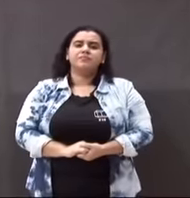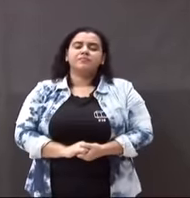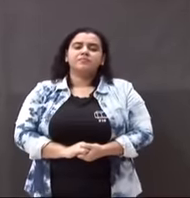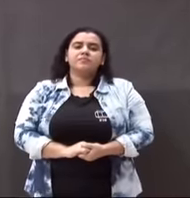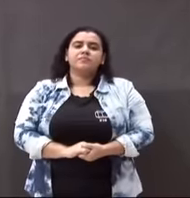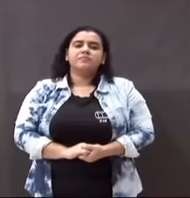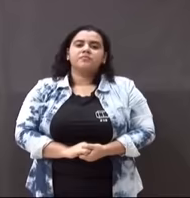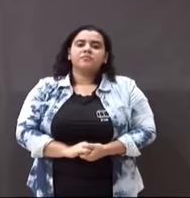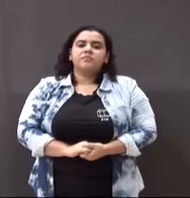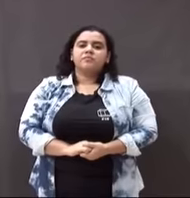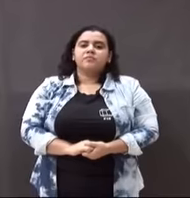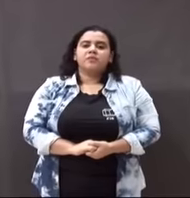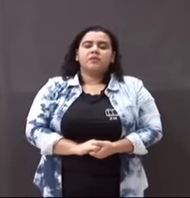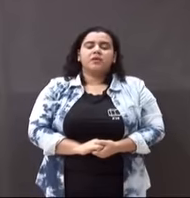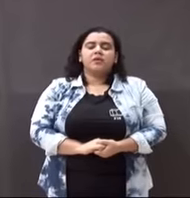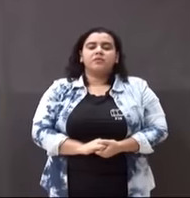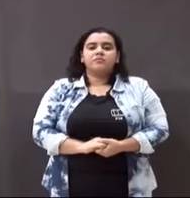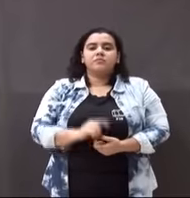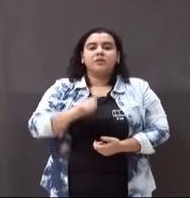que aqui tem alguém